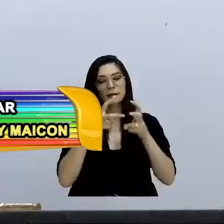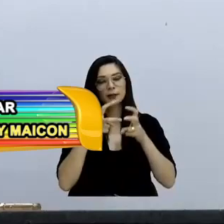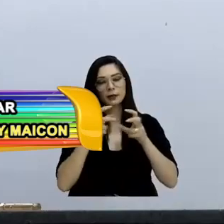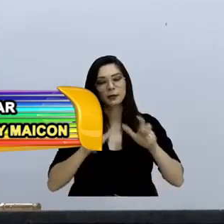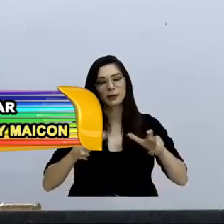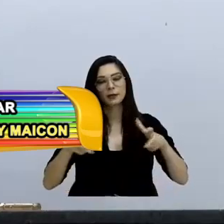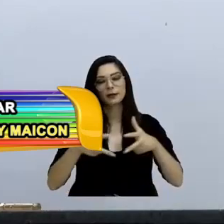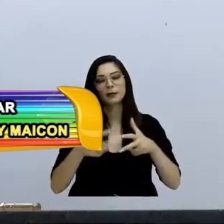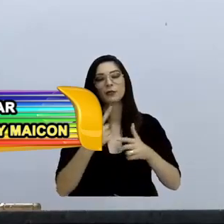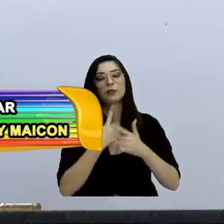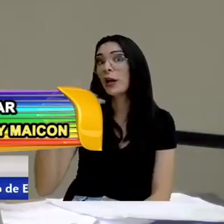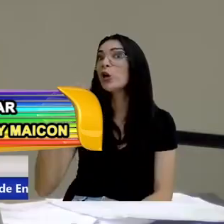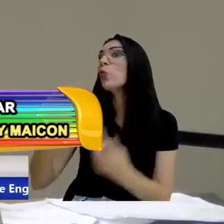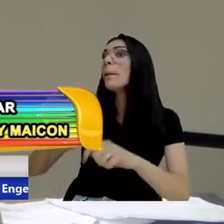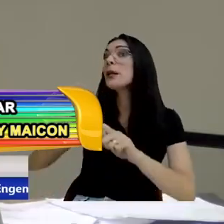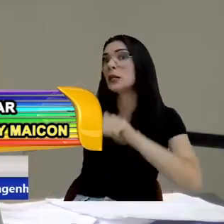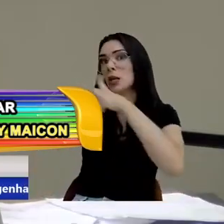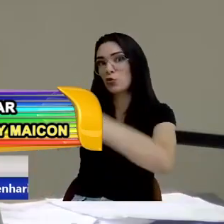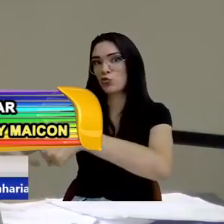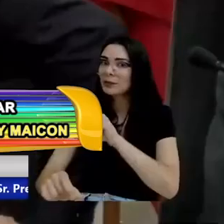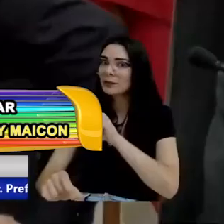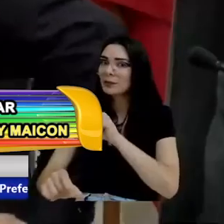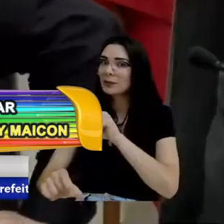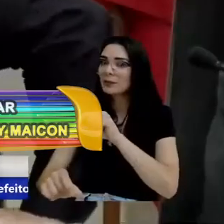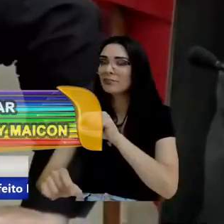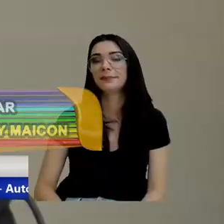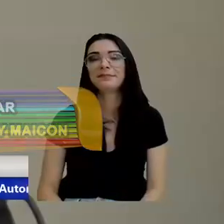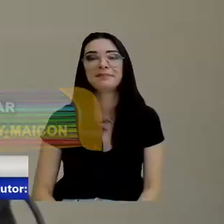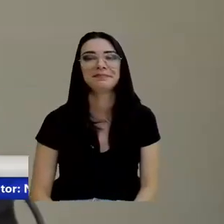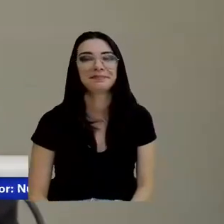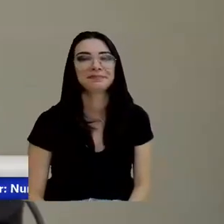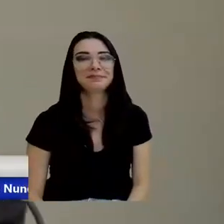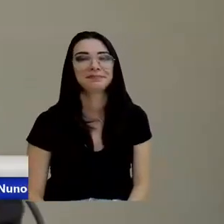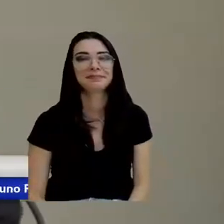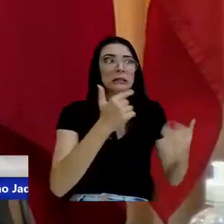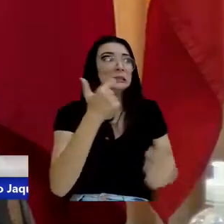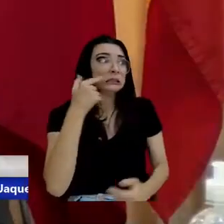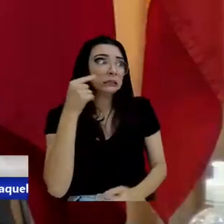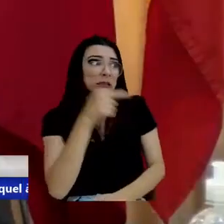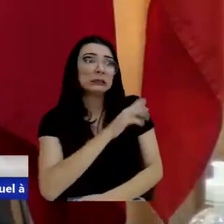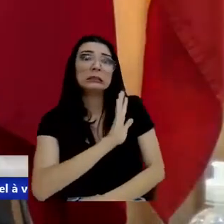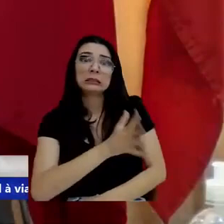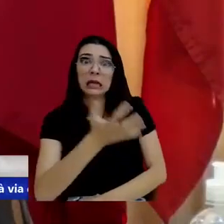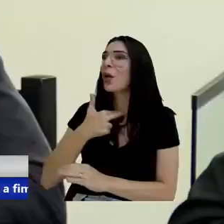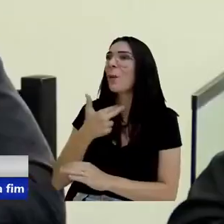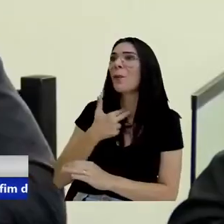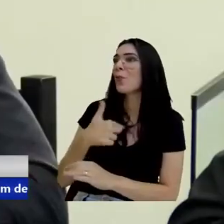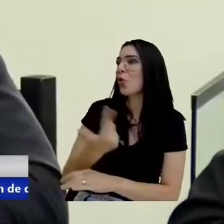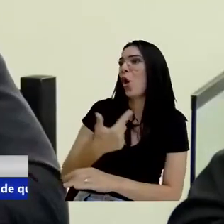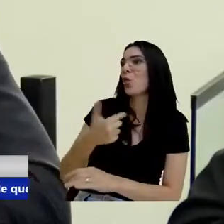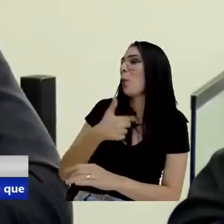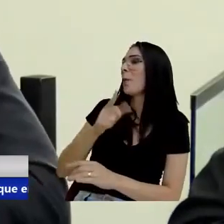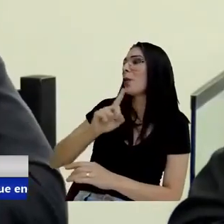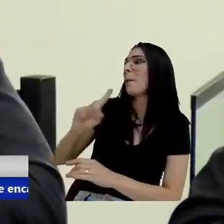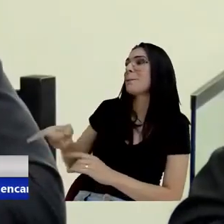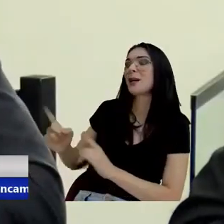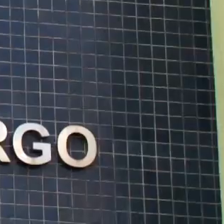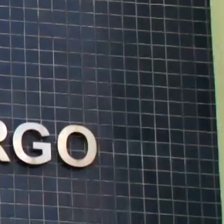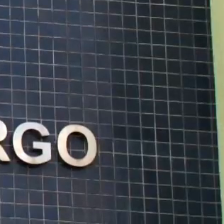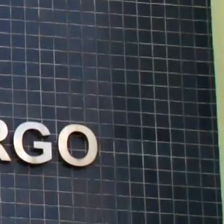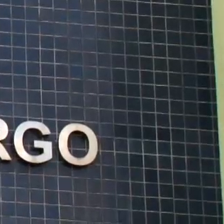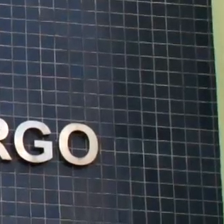Folli, Maiara Felício, Marcinho, Max Bill, Professor André, Wallace Piran e Zezinho do